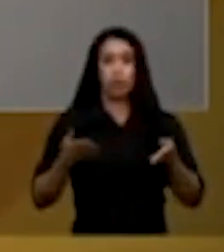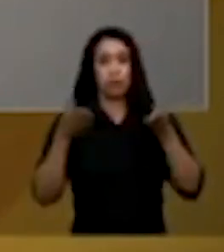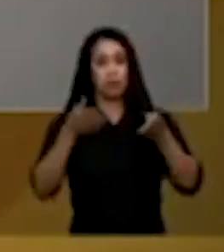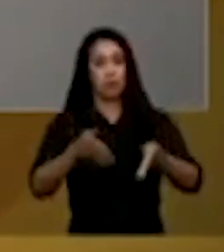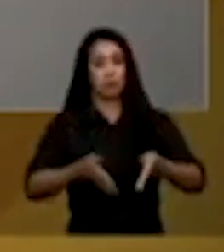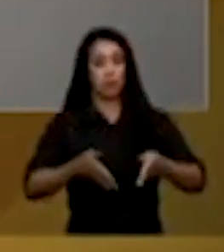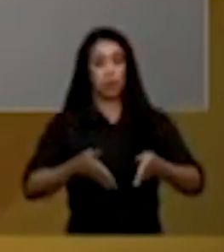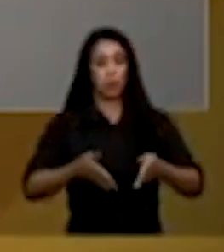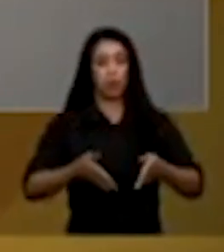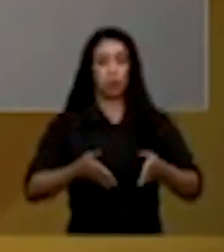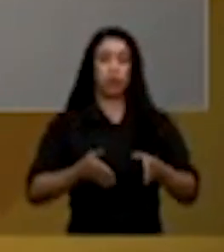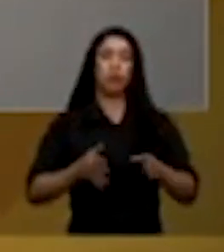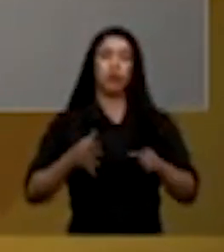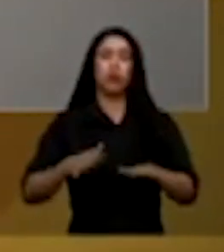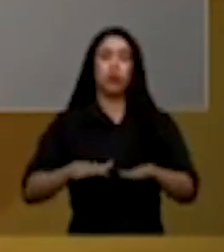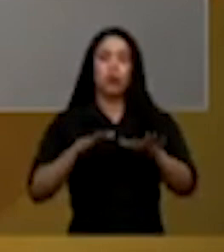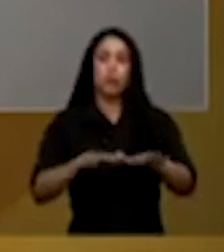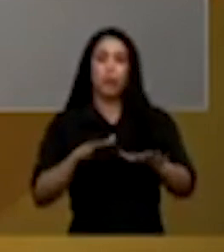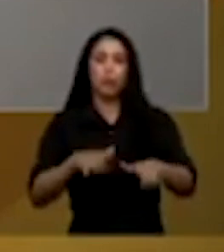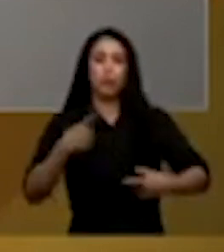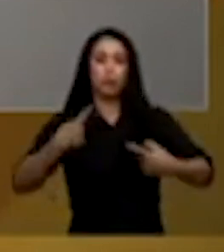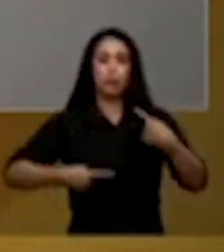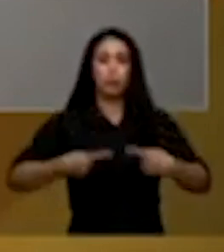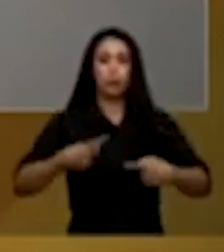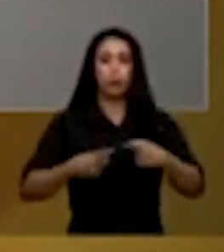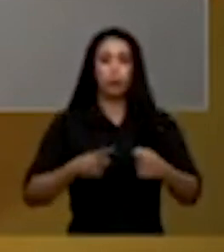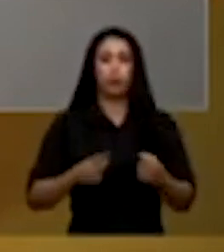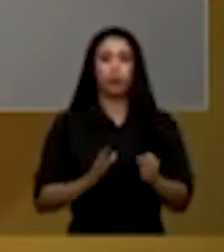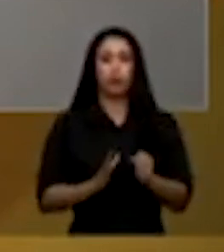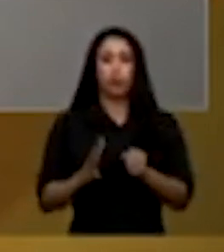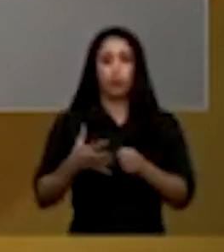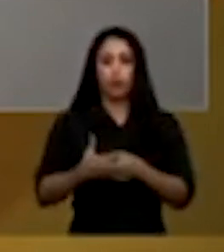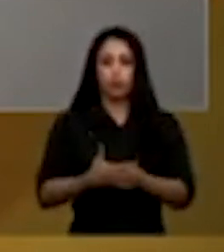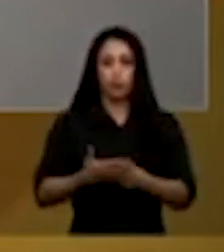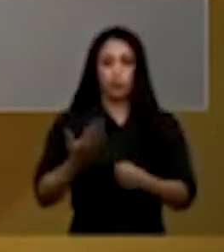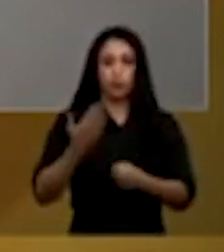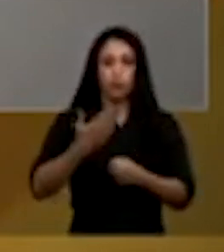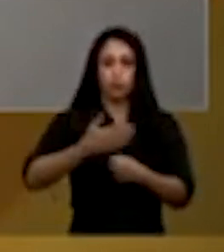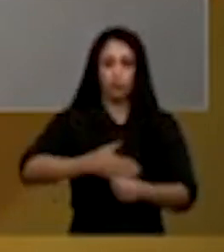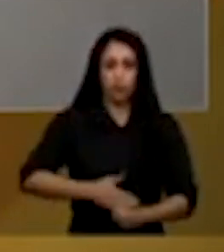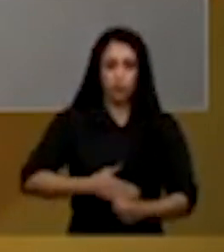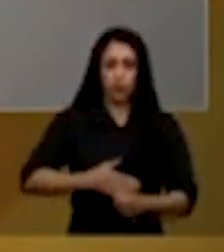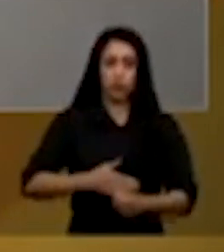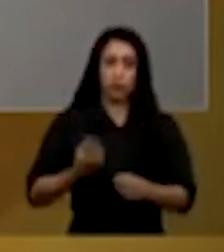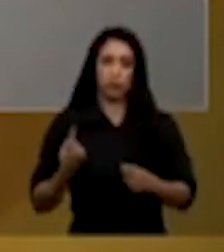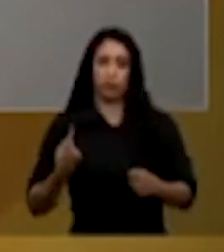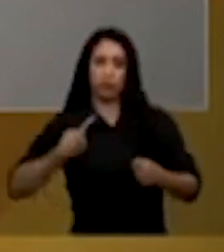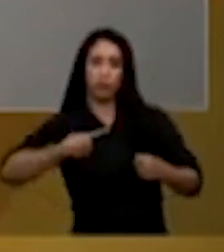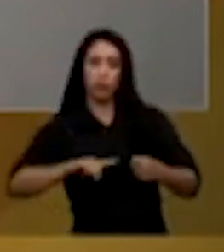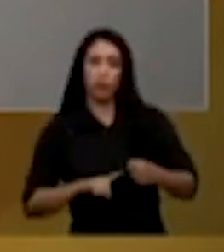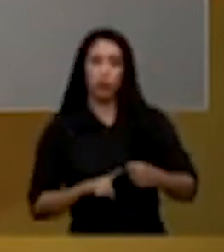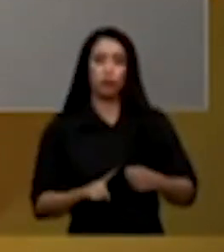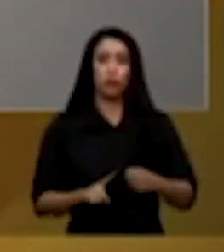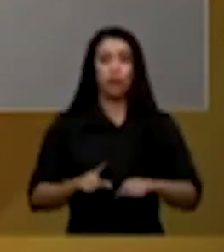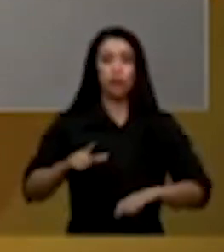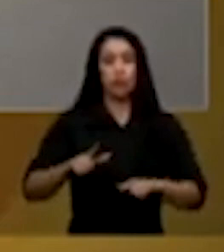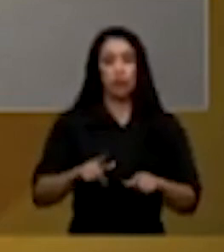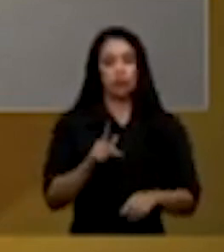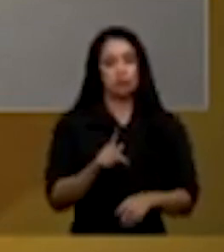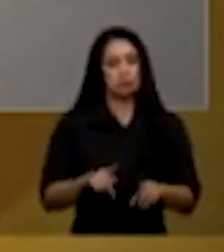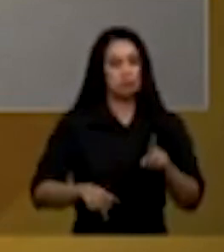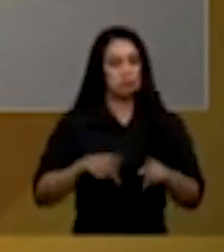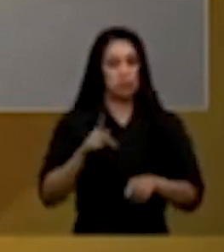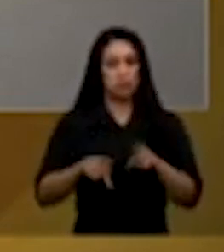político anti-fascista professores universitários de quaisquer outros e atuando nos limites da legalidade